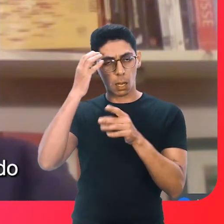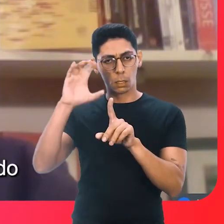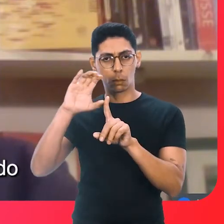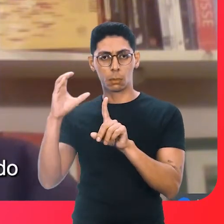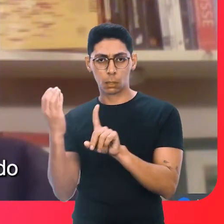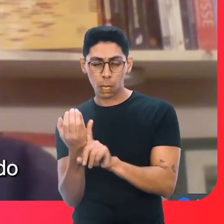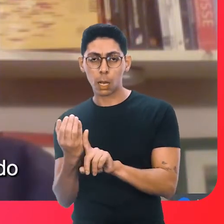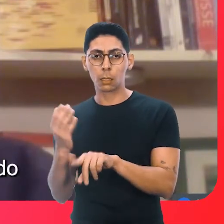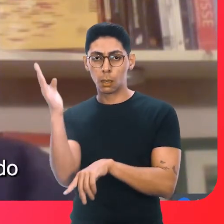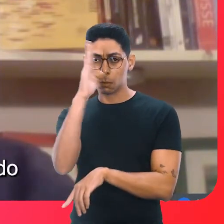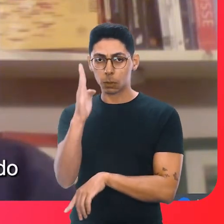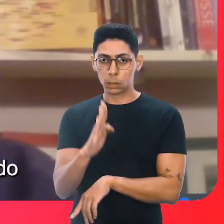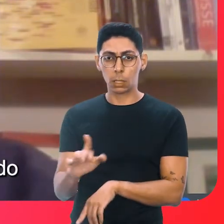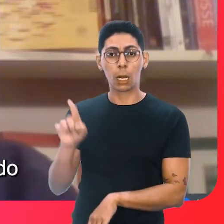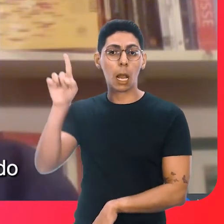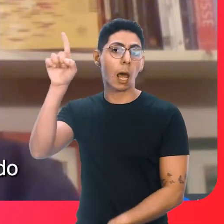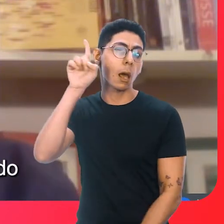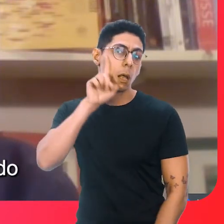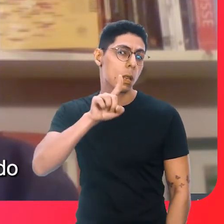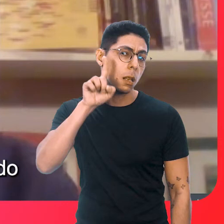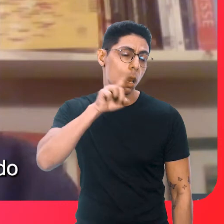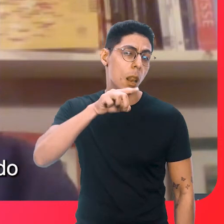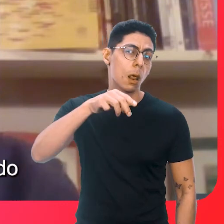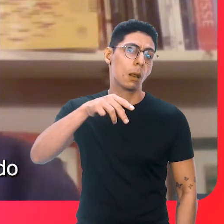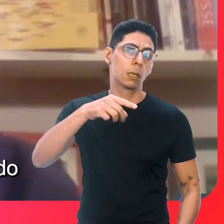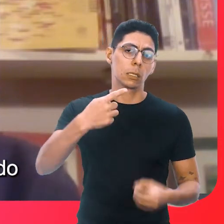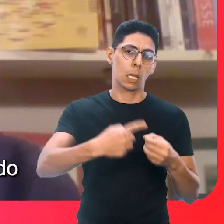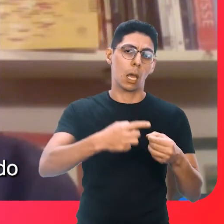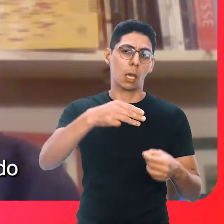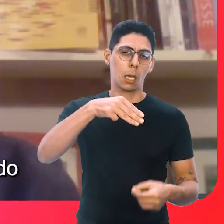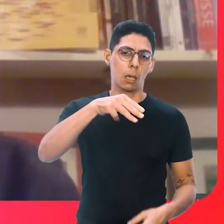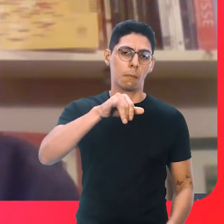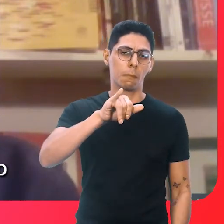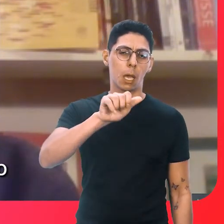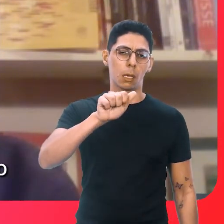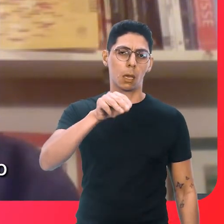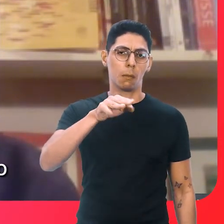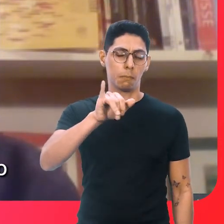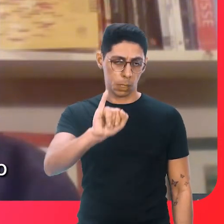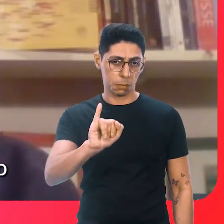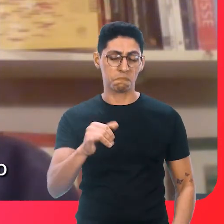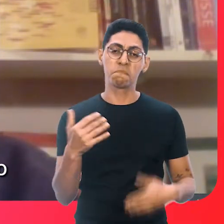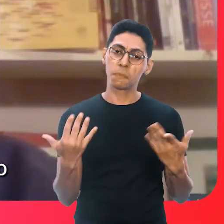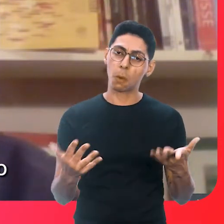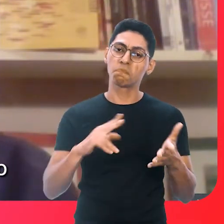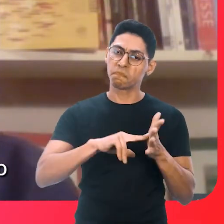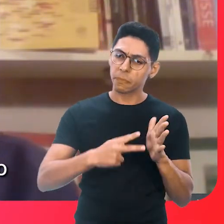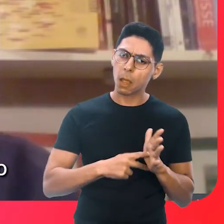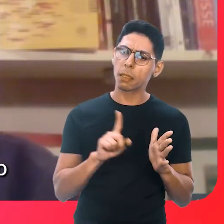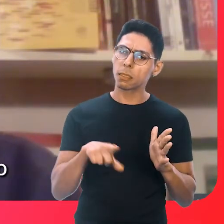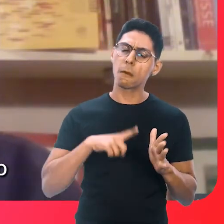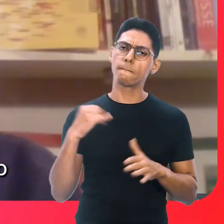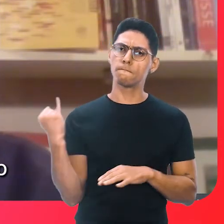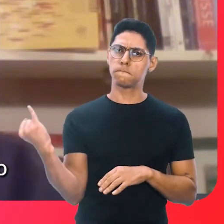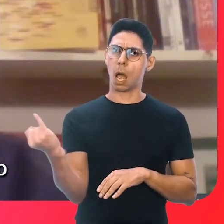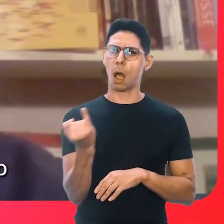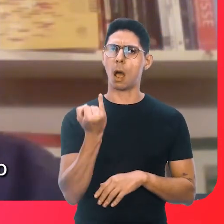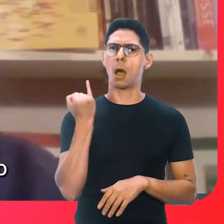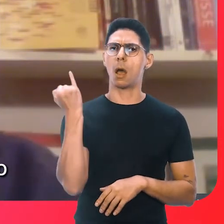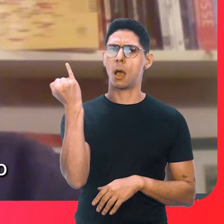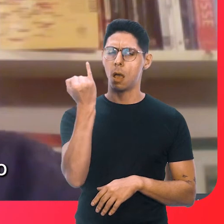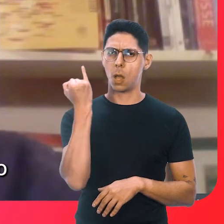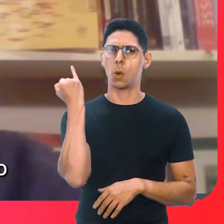em Miami, nos Estados Unidos, veiculavam o Minuto da Inclusão. Então, foi um programa que teve aí